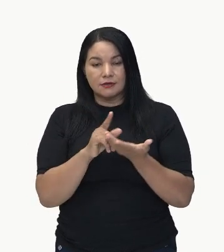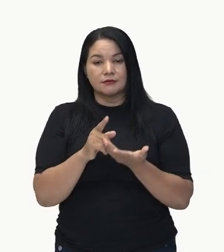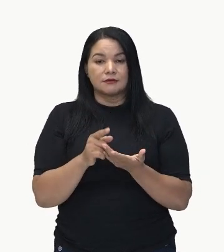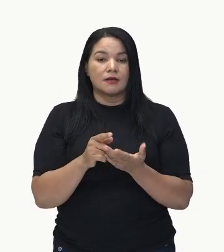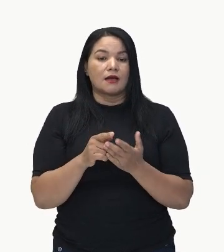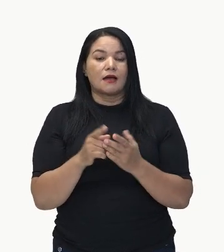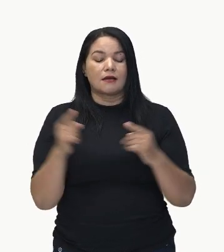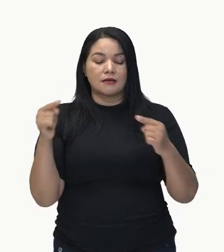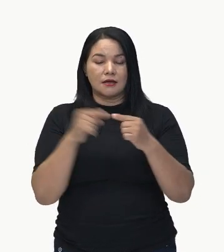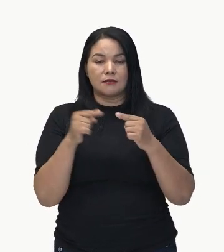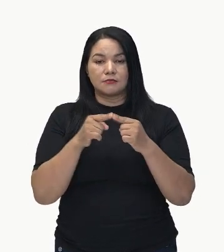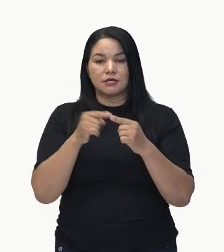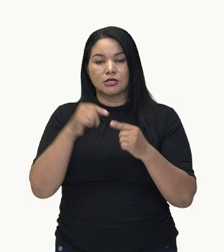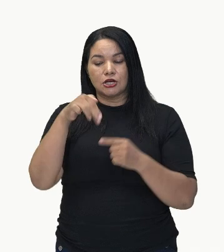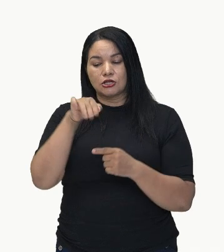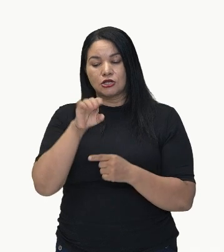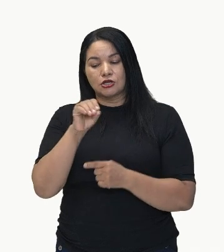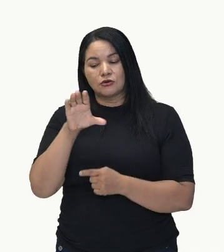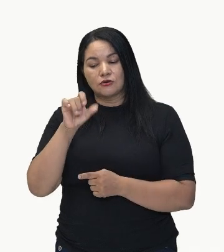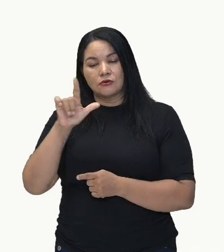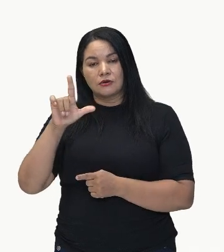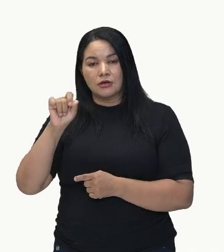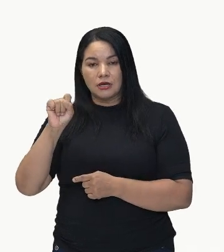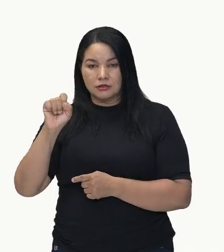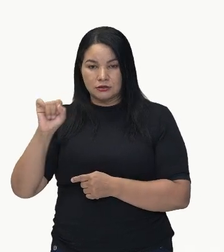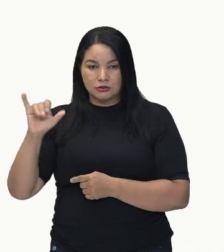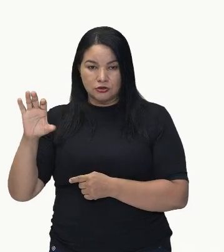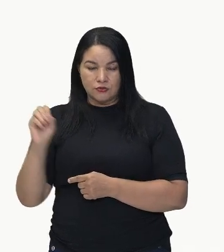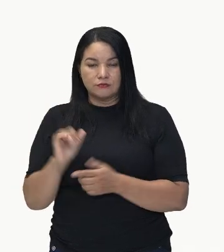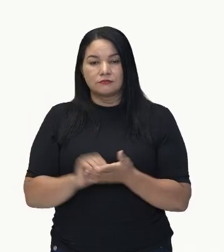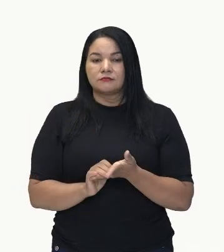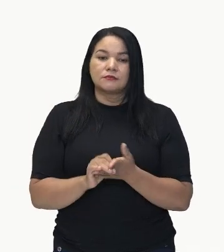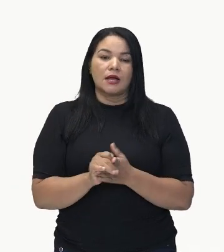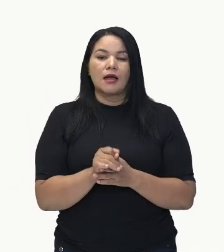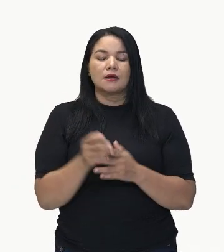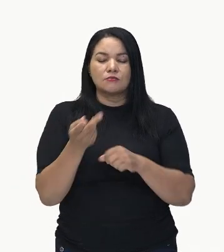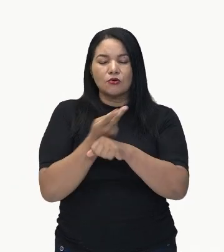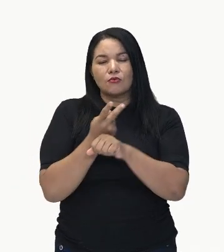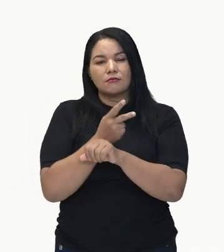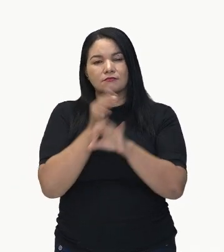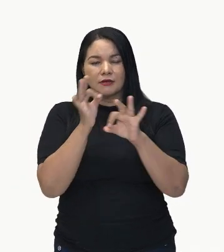elas? Busca da perfeição e do equilíbrio,